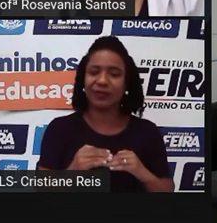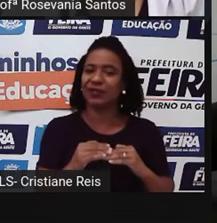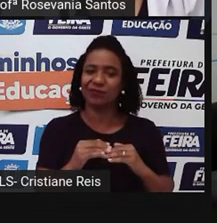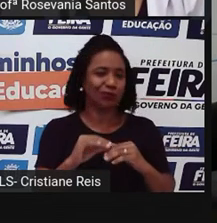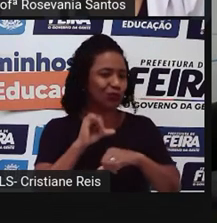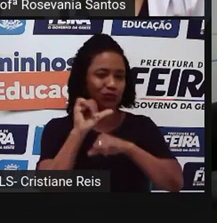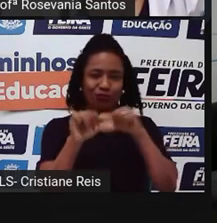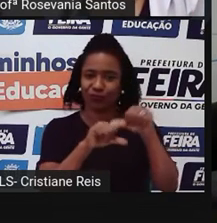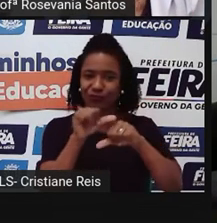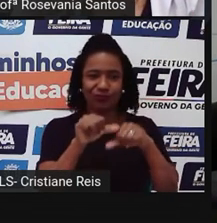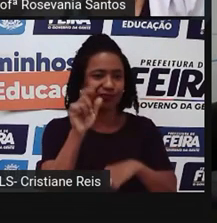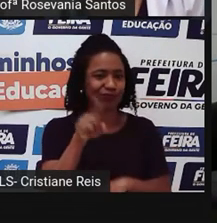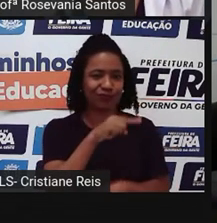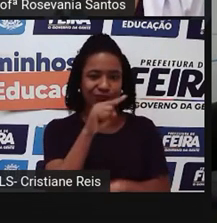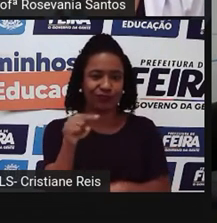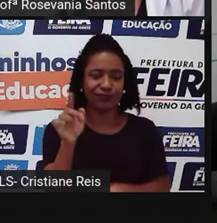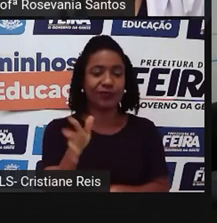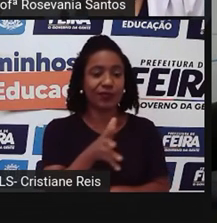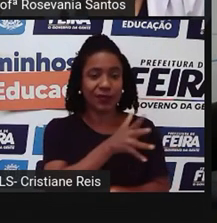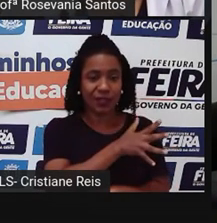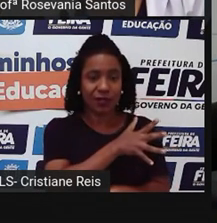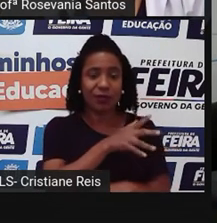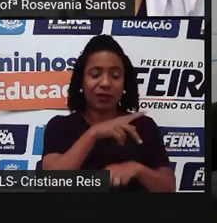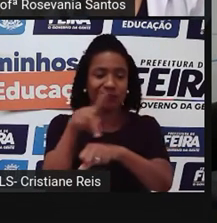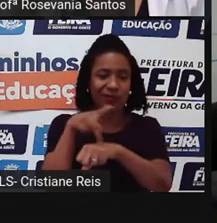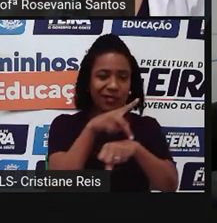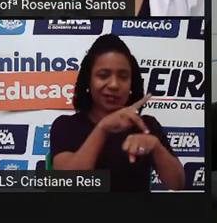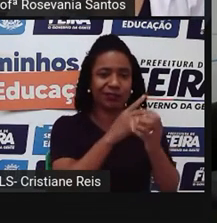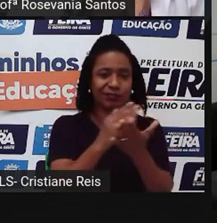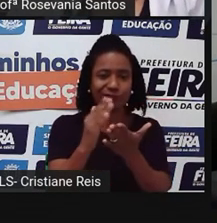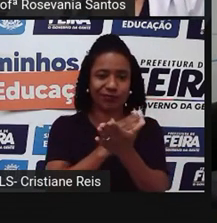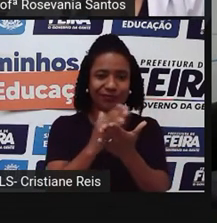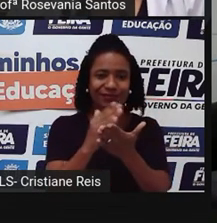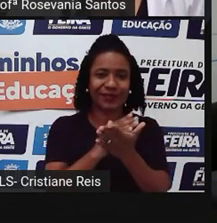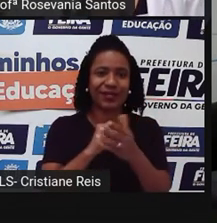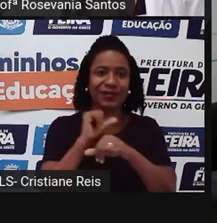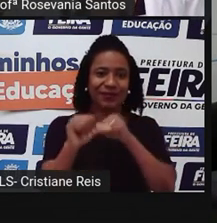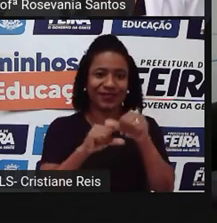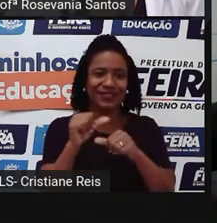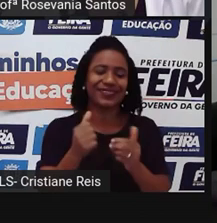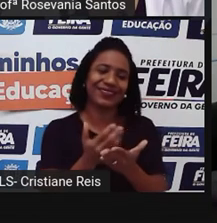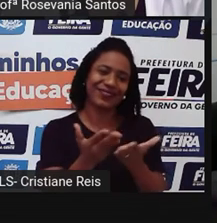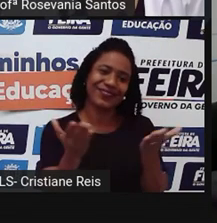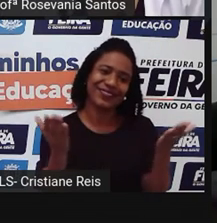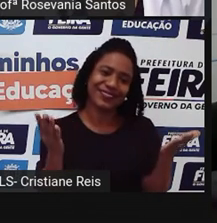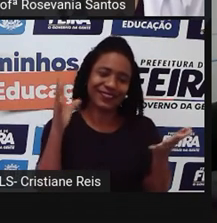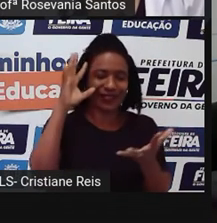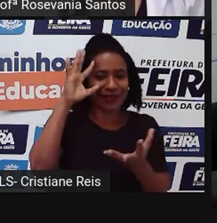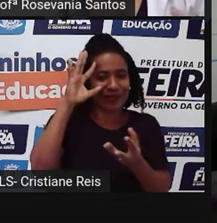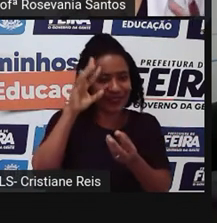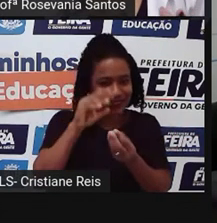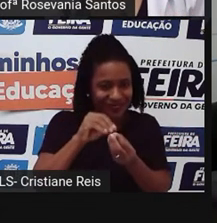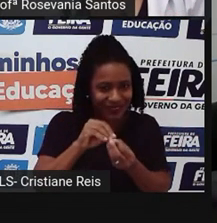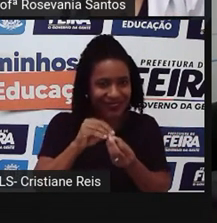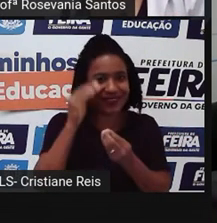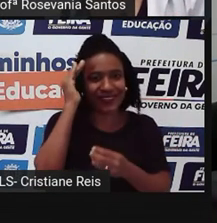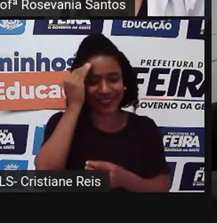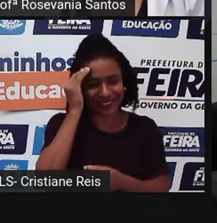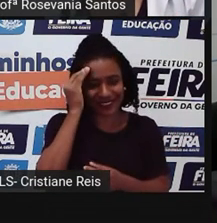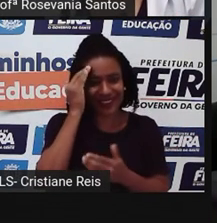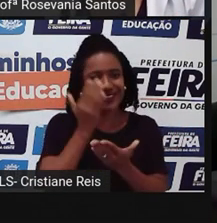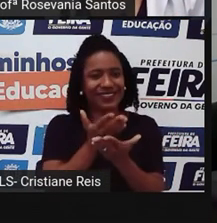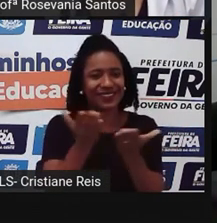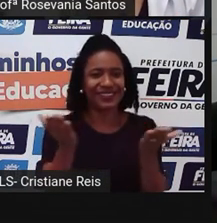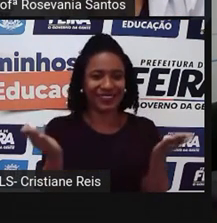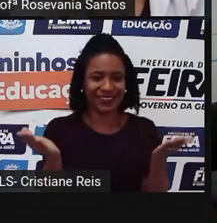não se usa mais por conta dessas particularidades que tem. Espero que vocês tenham compreendido, que vocês tenham entendido, né, a